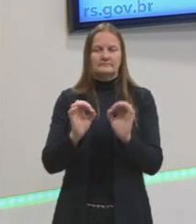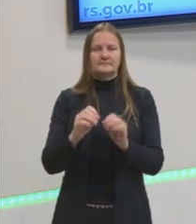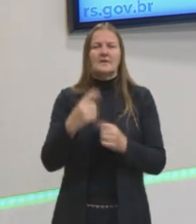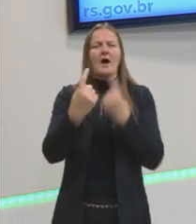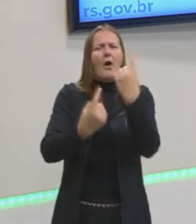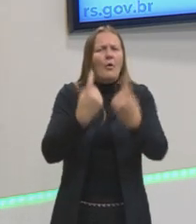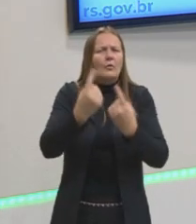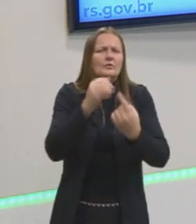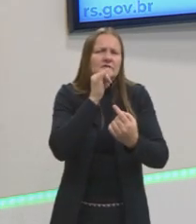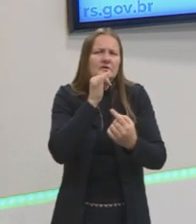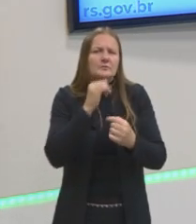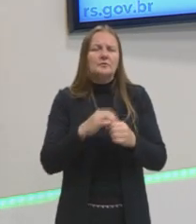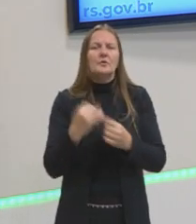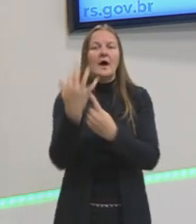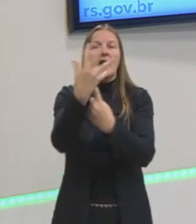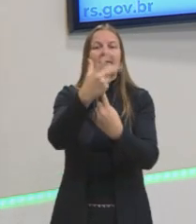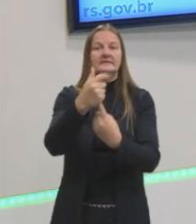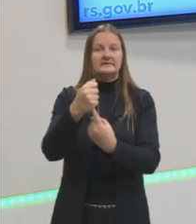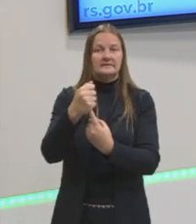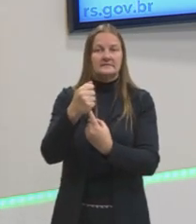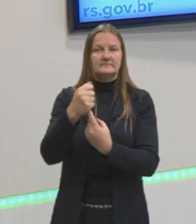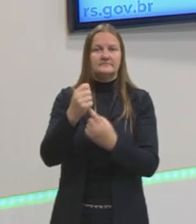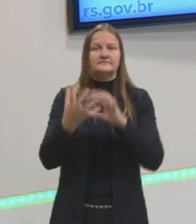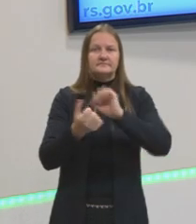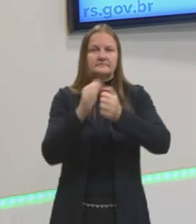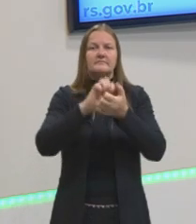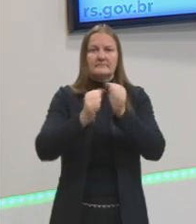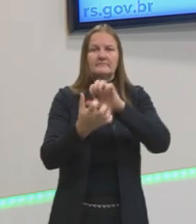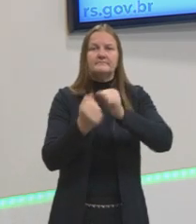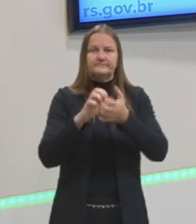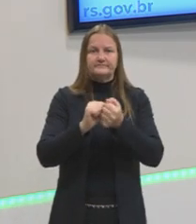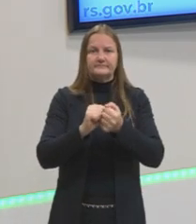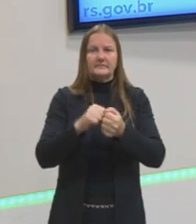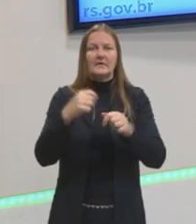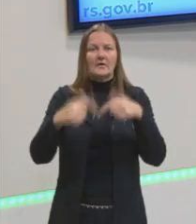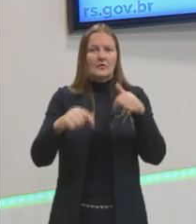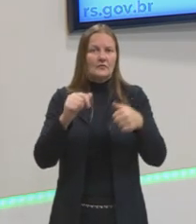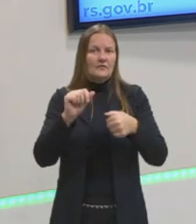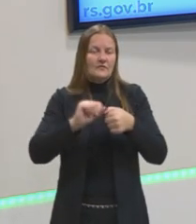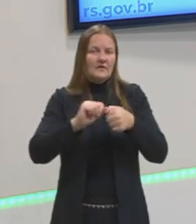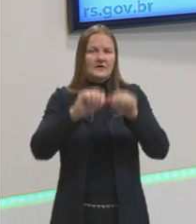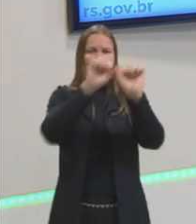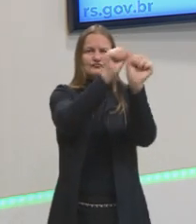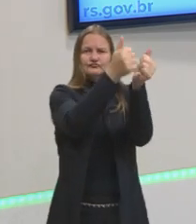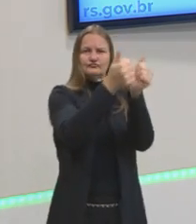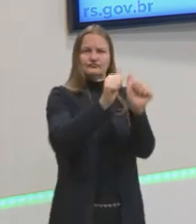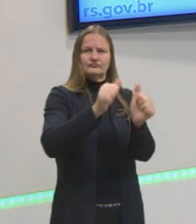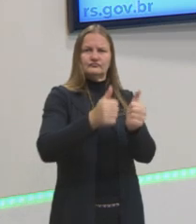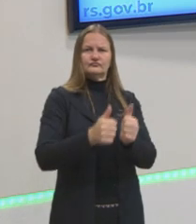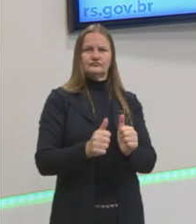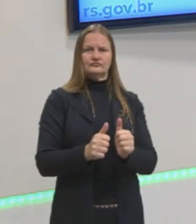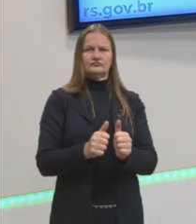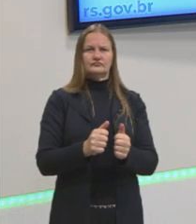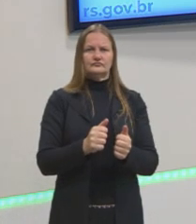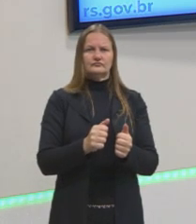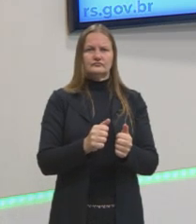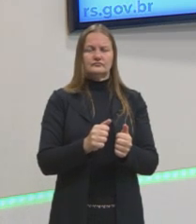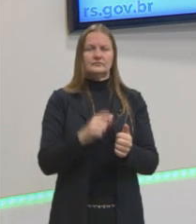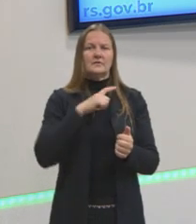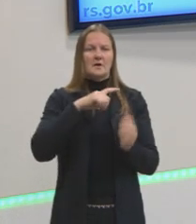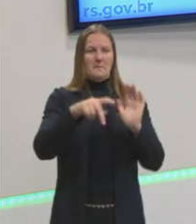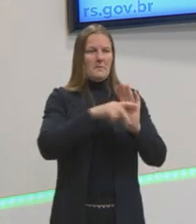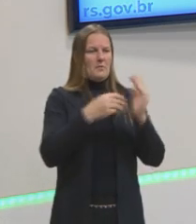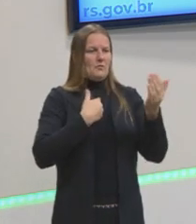categorias assim por exemplo o artesão o artesão recebe o seu trabalho ele faz a estátua ele no final ele tem a sua